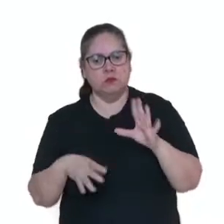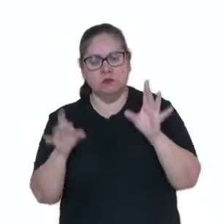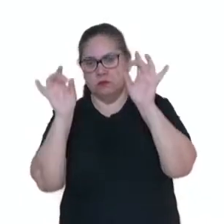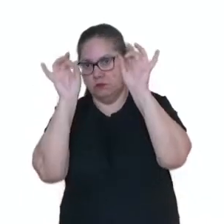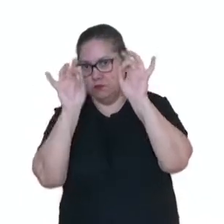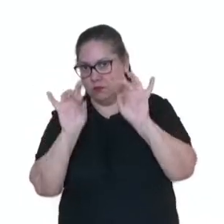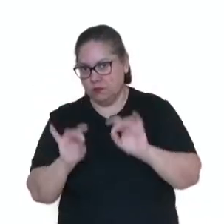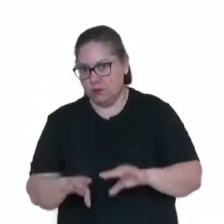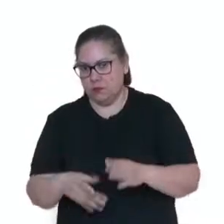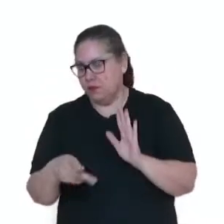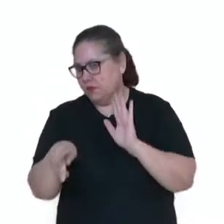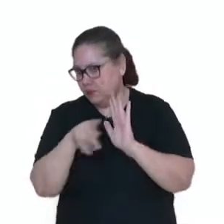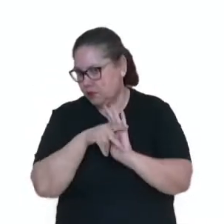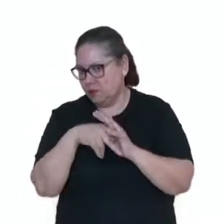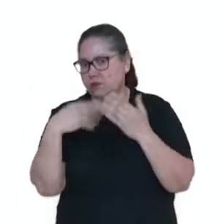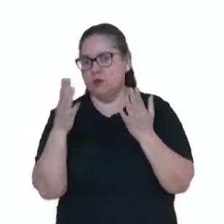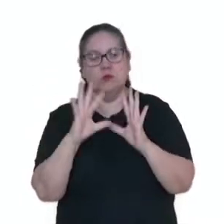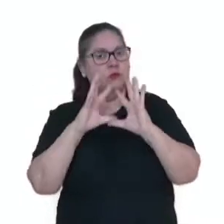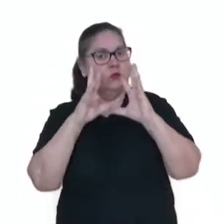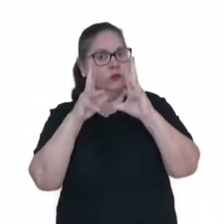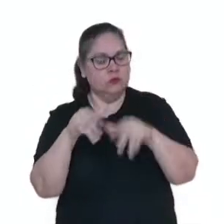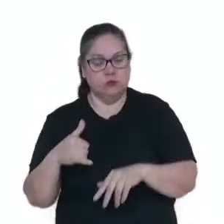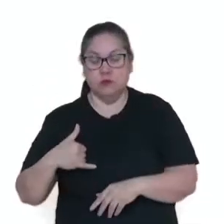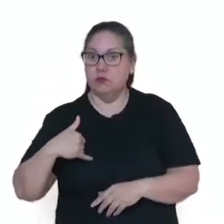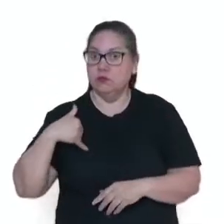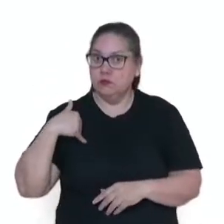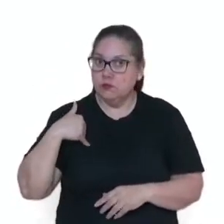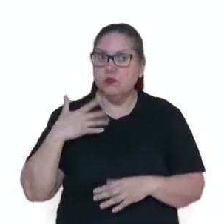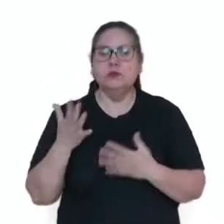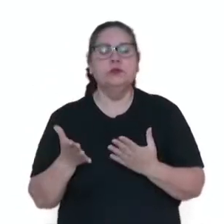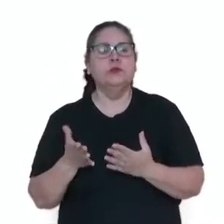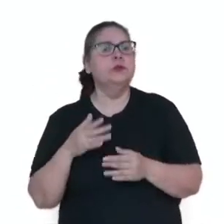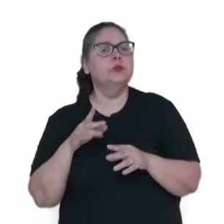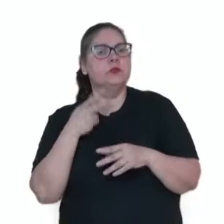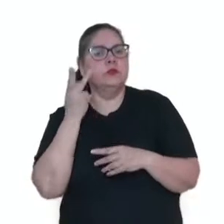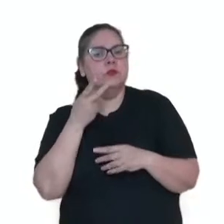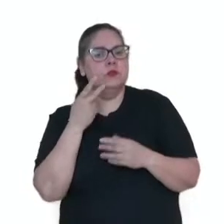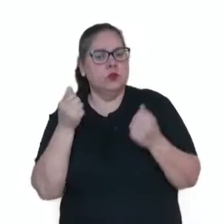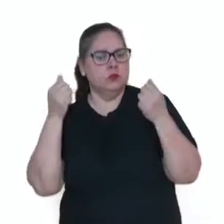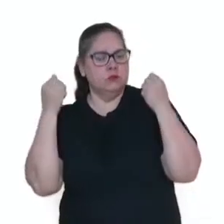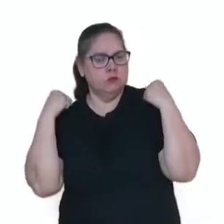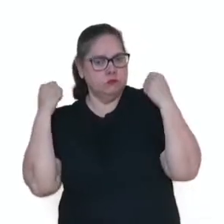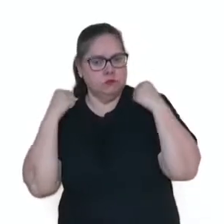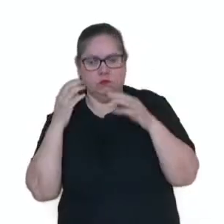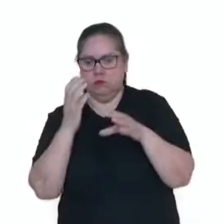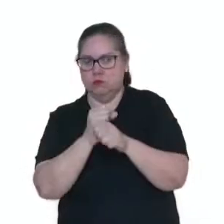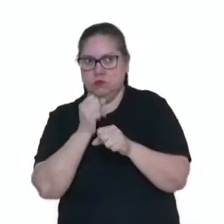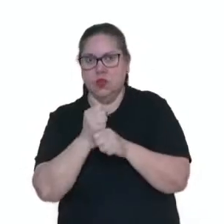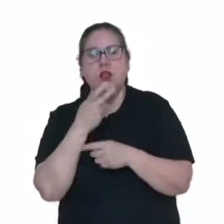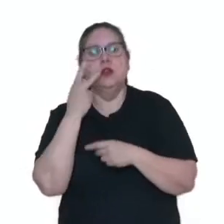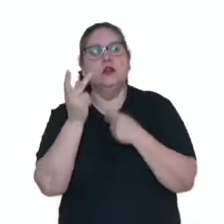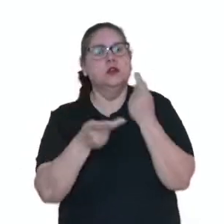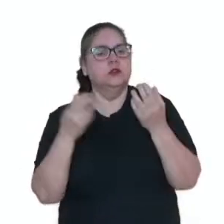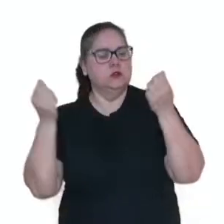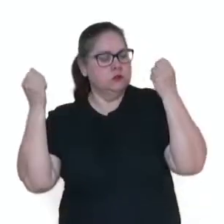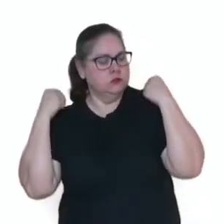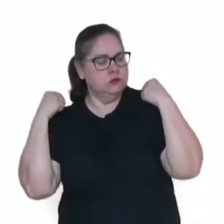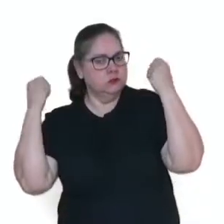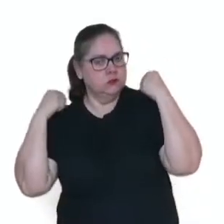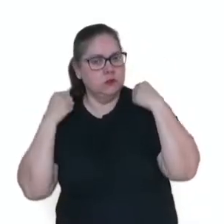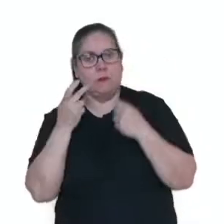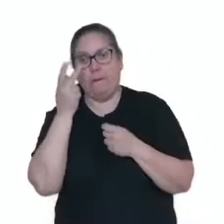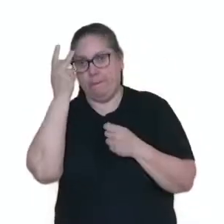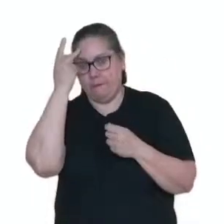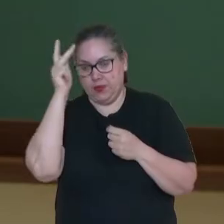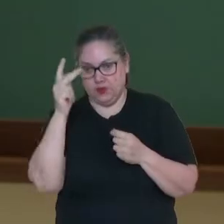especiais, adequadas para todas as idades. Então, quando a gente fala de ginástica geral, a gente está falando de uma ginástica